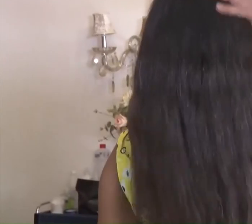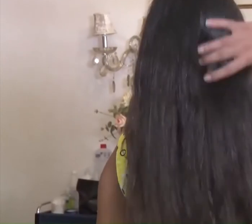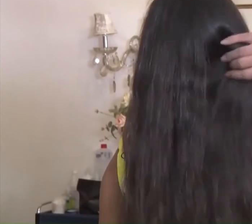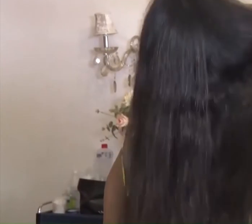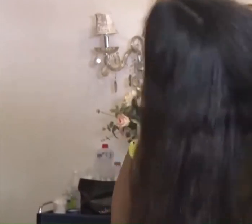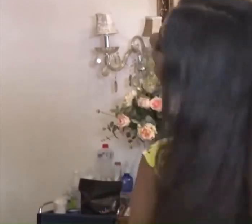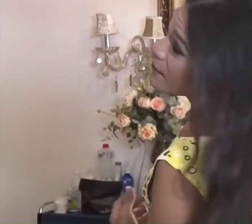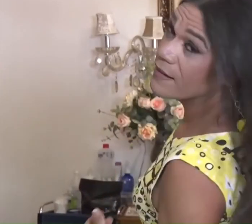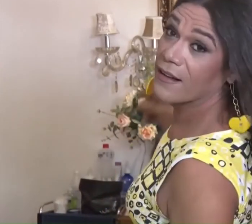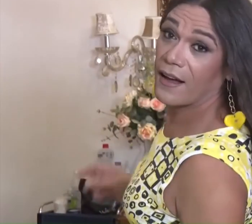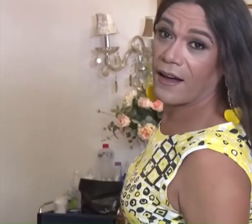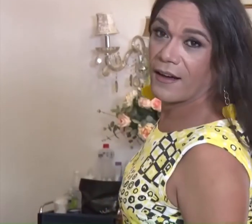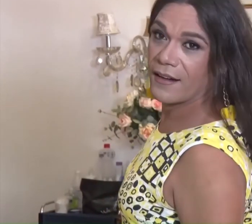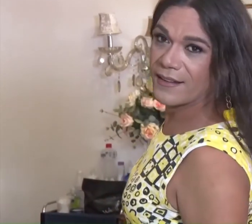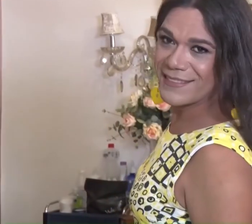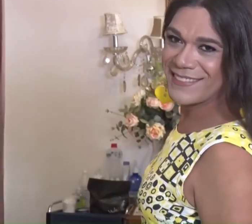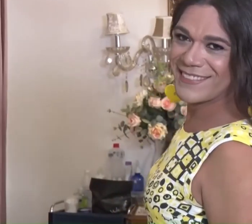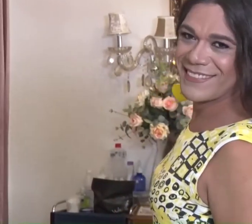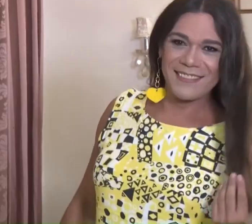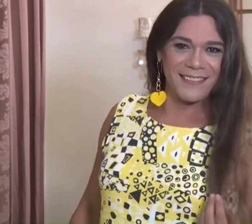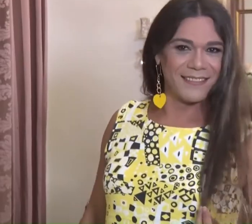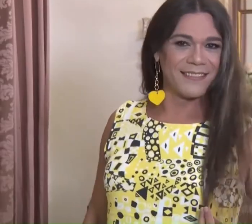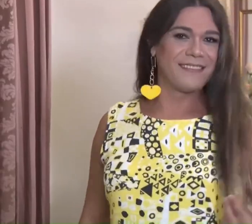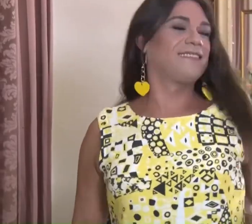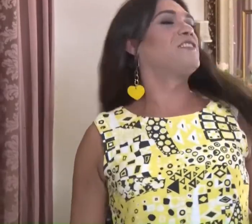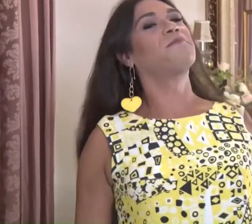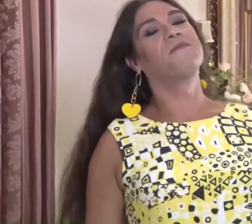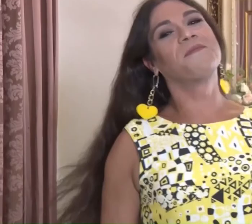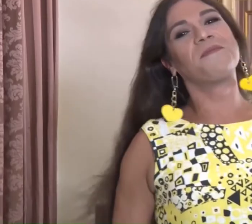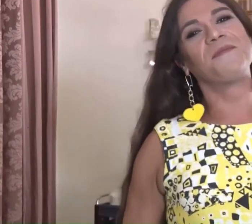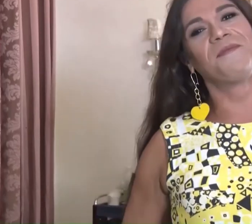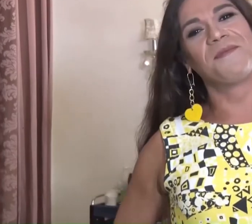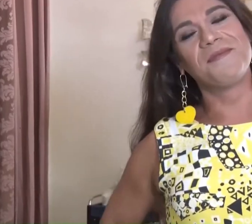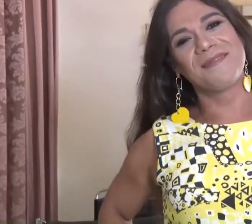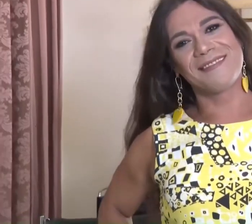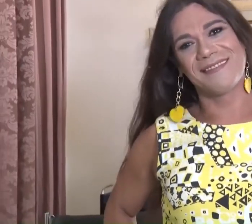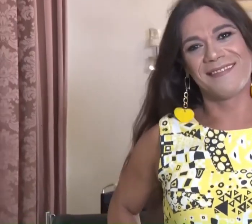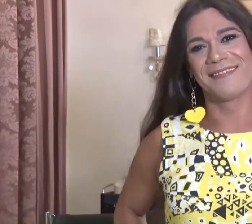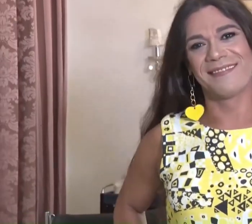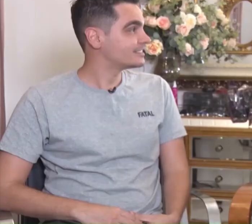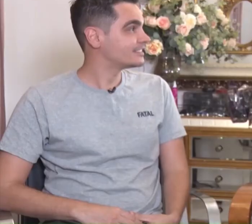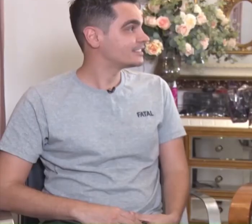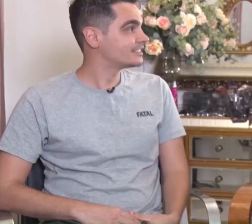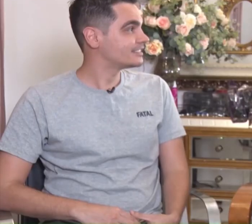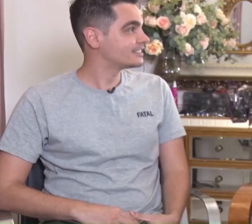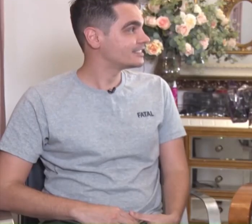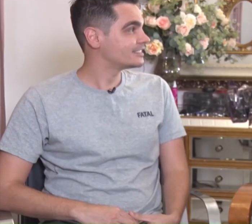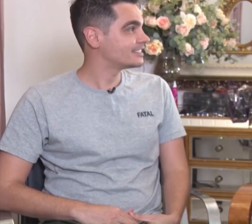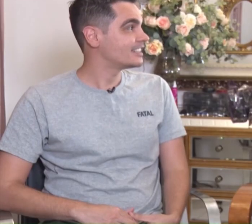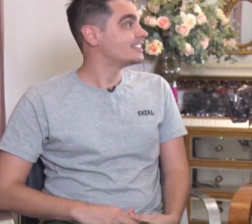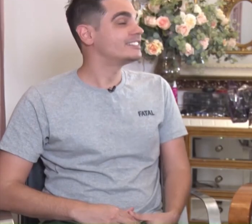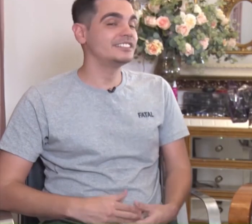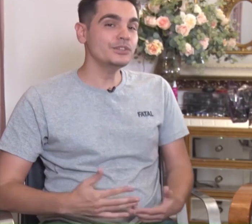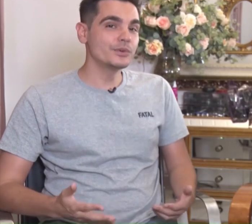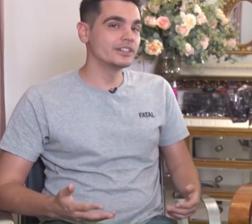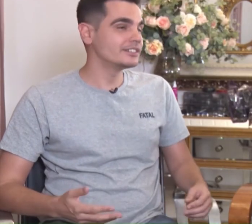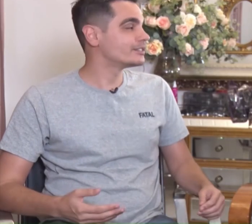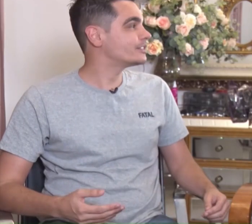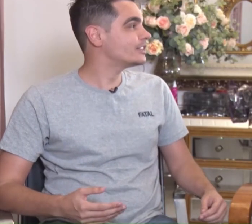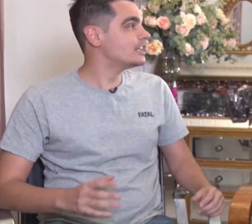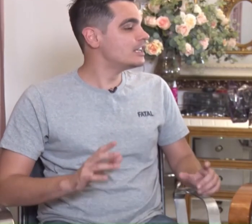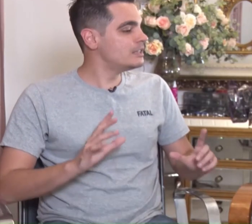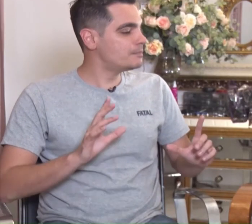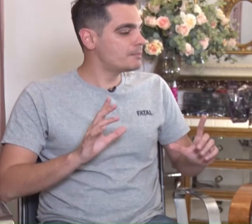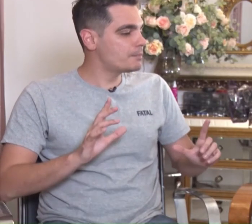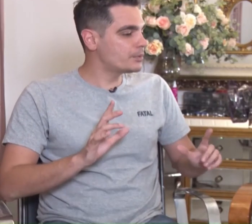deixou esse cabelo crescer para ficar desse tamanho? Cinco anos. Foi em 2014 para 2015. Cinco